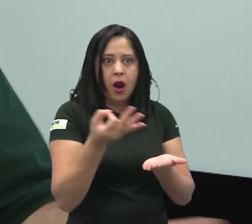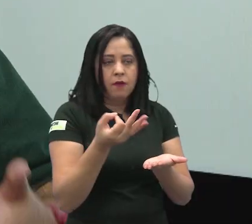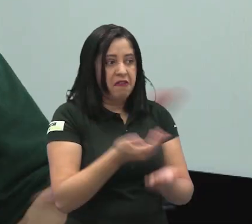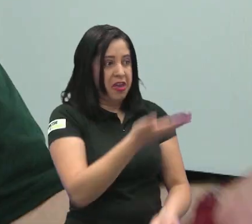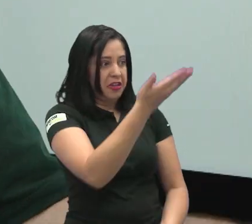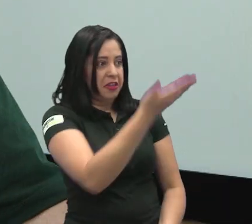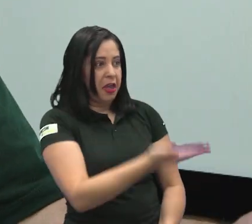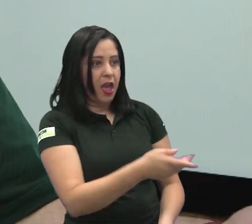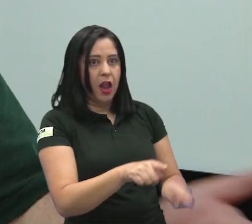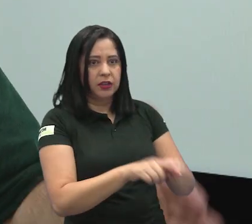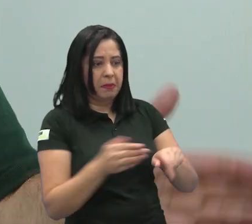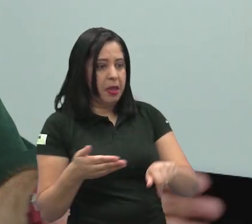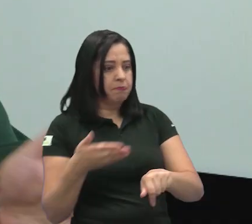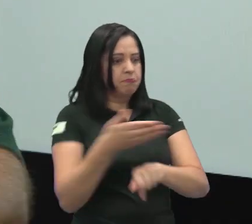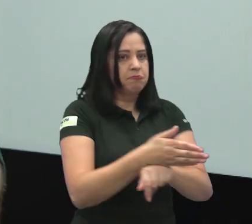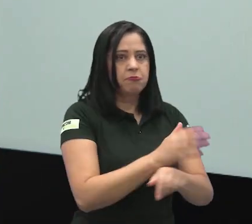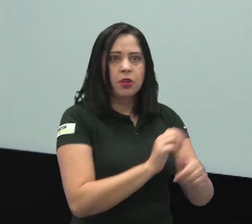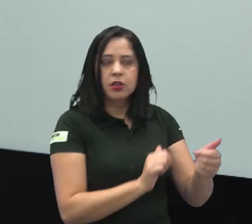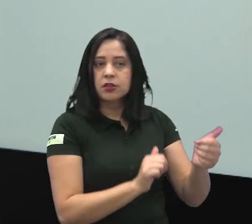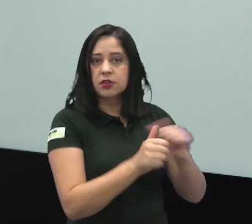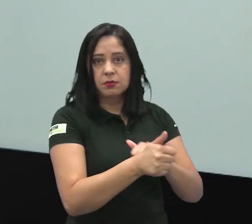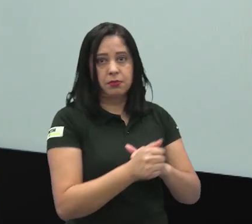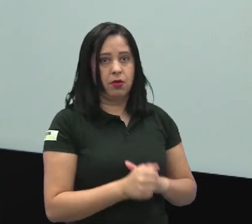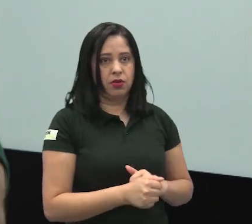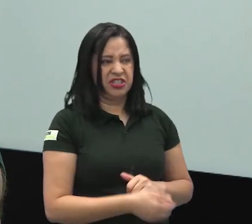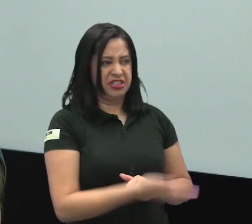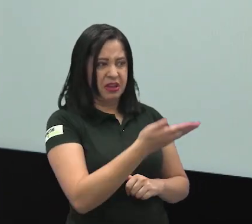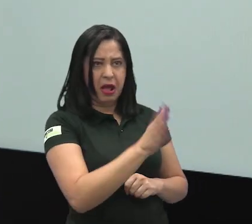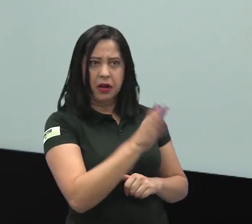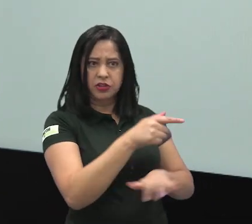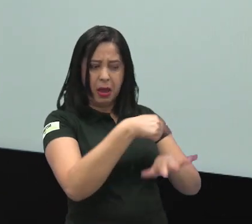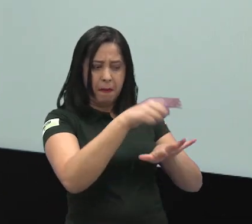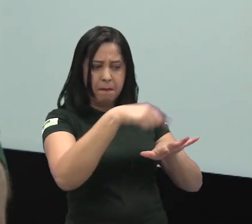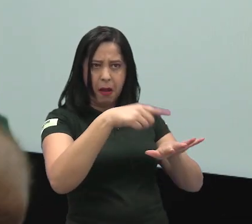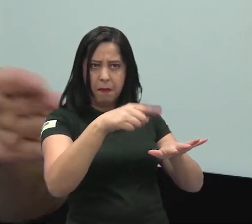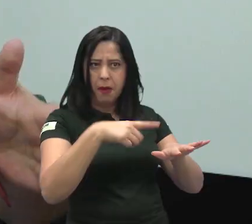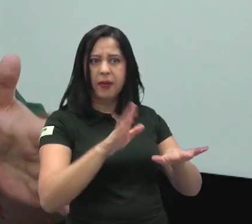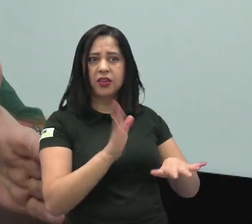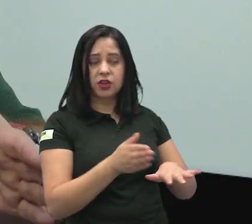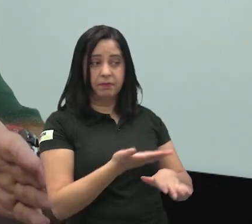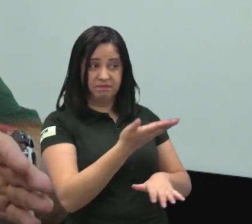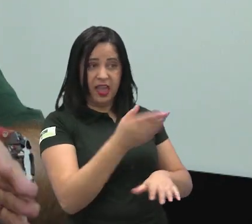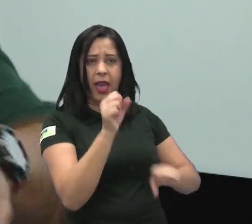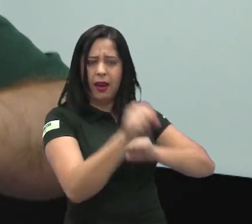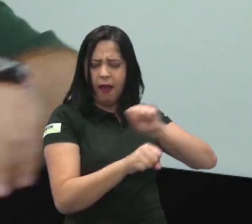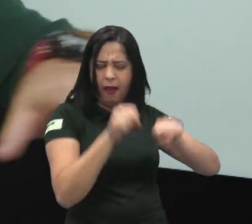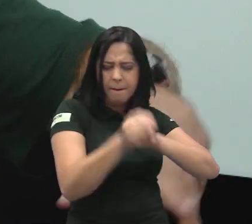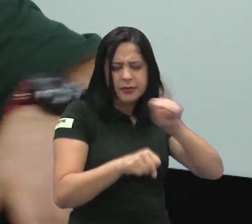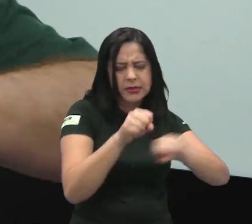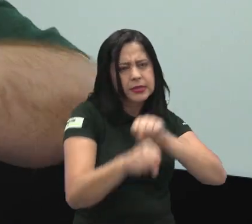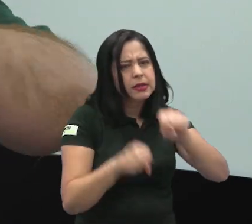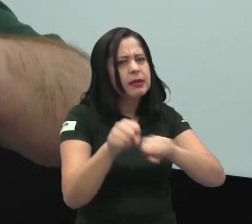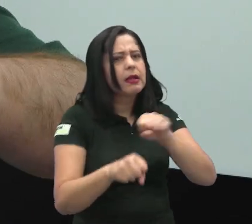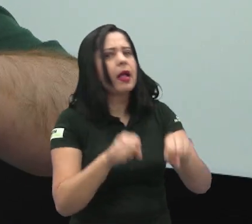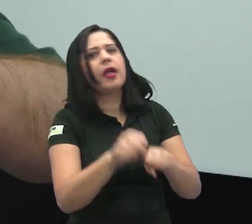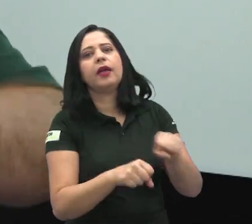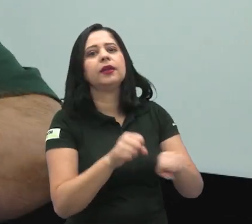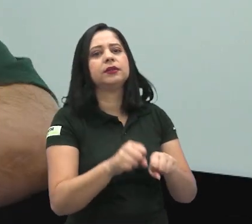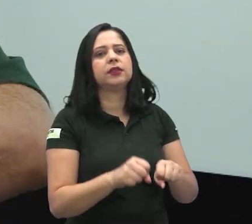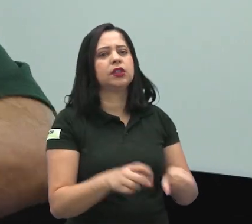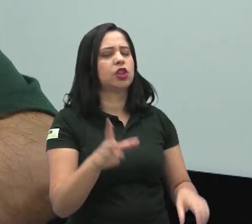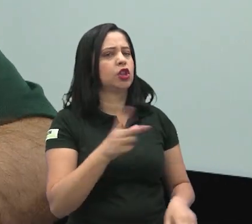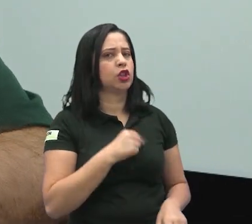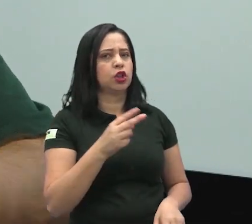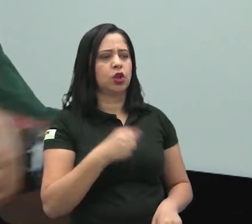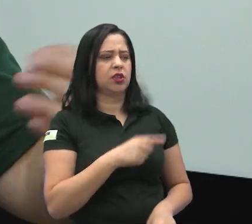a multiatleta que ela é, porque ela já passou por várias modalidades esportivas. Hoje ela está na bicicleta, contra-relógio e tudo mais,